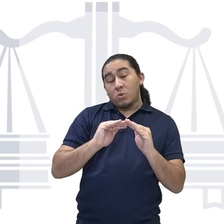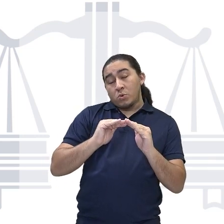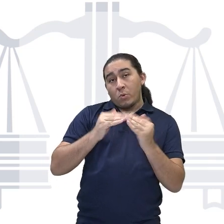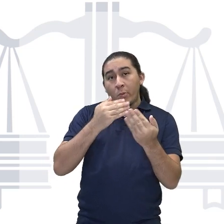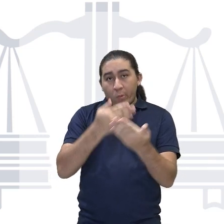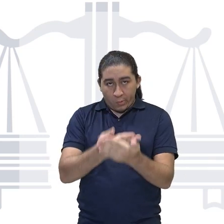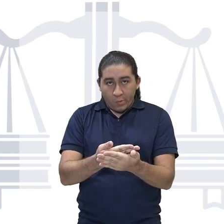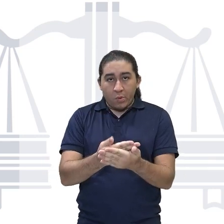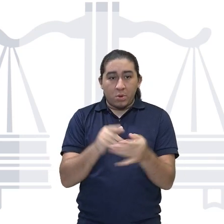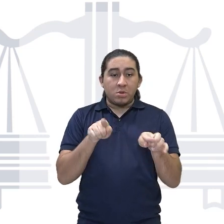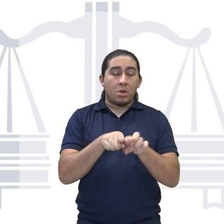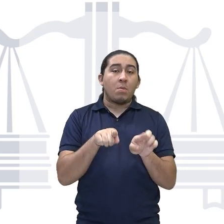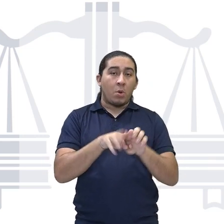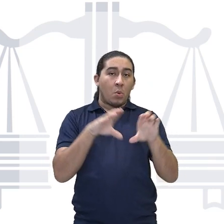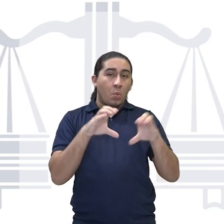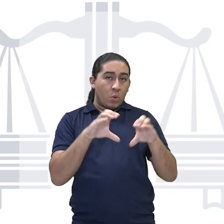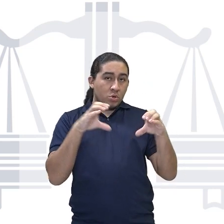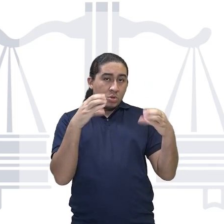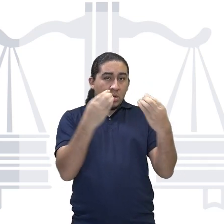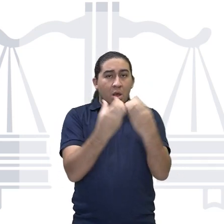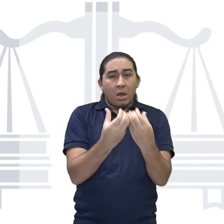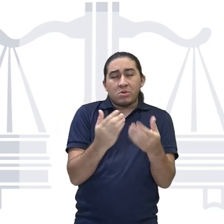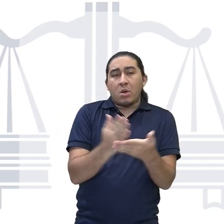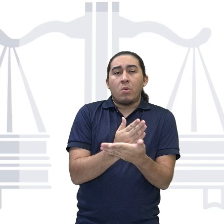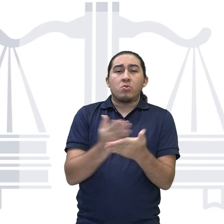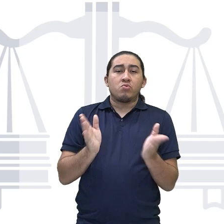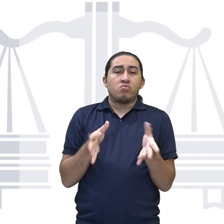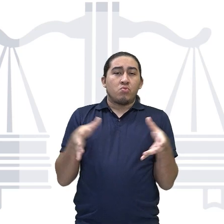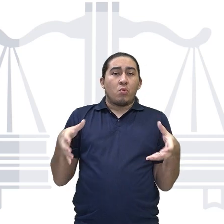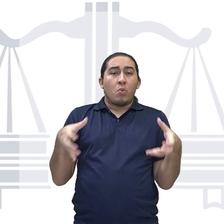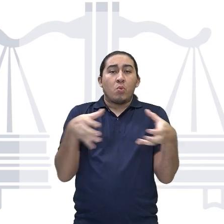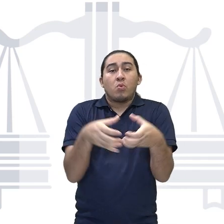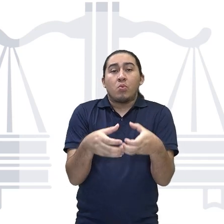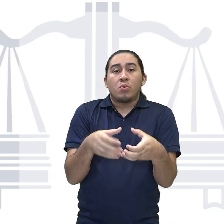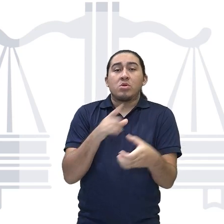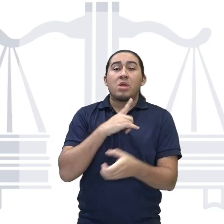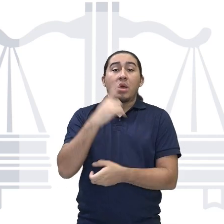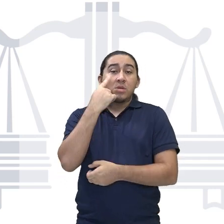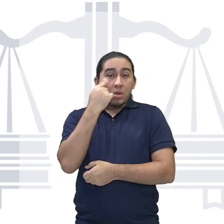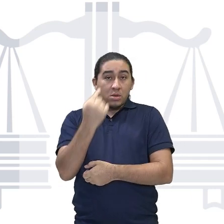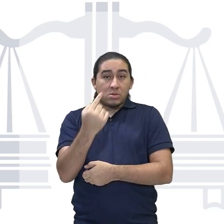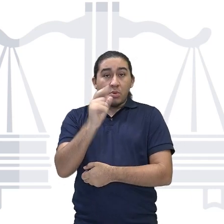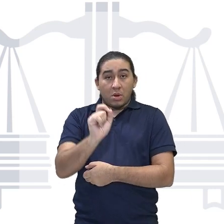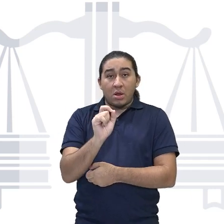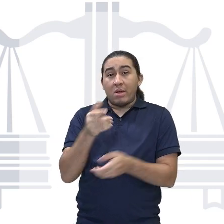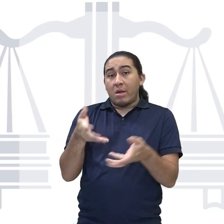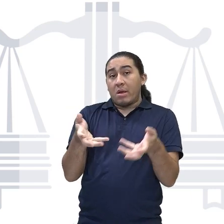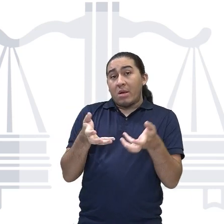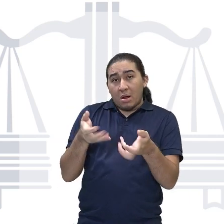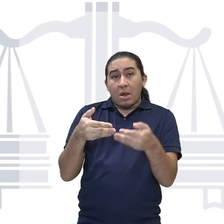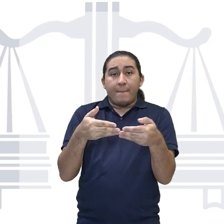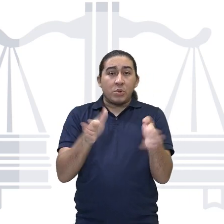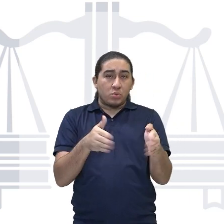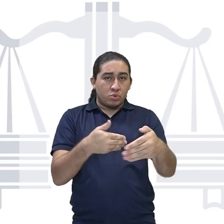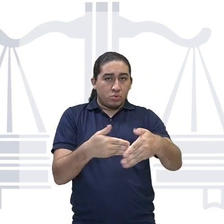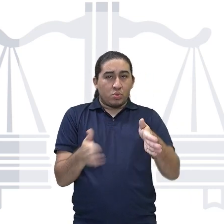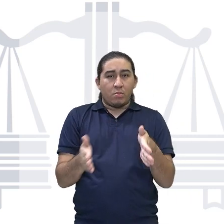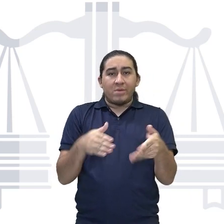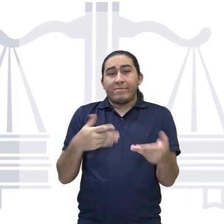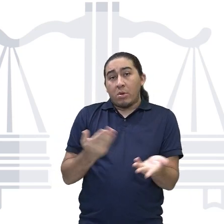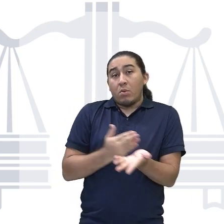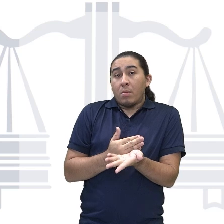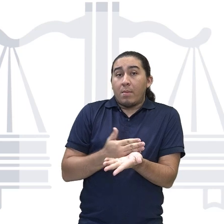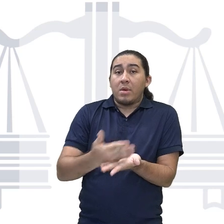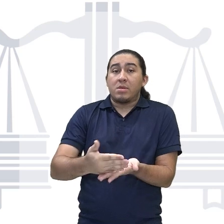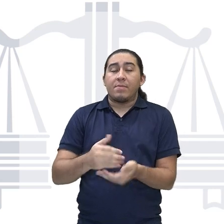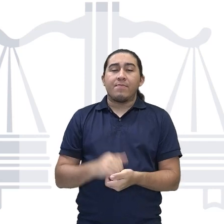comunidade, alguma assembleia que tenha o interesse da abertura de turma. Então, começa assim, temos